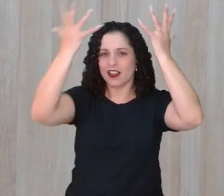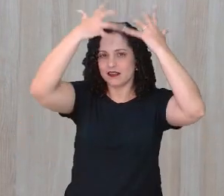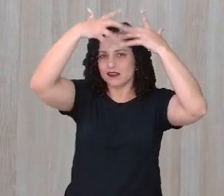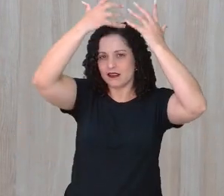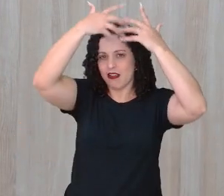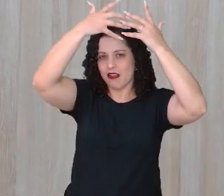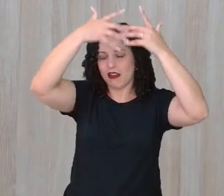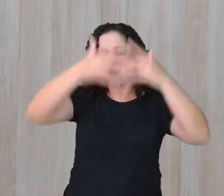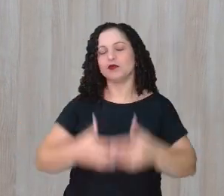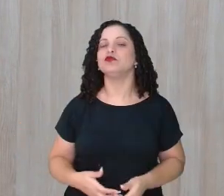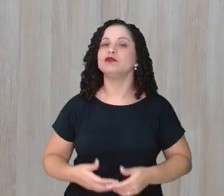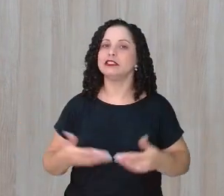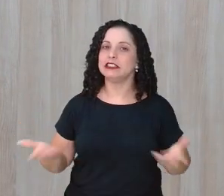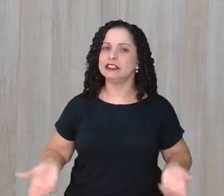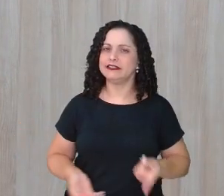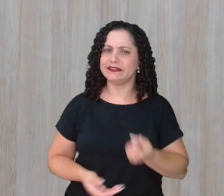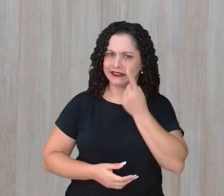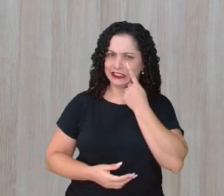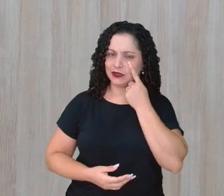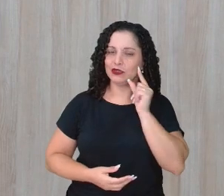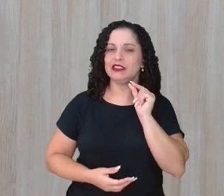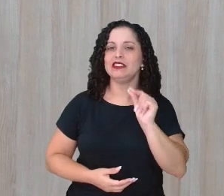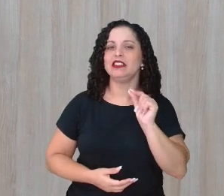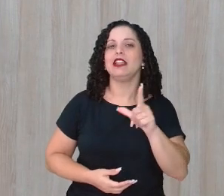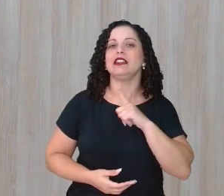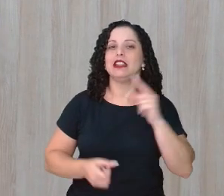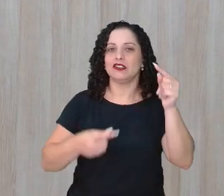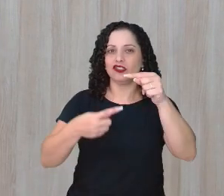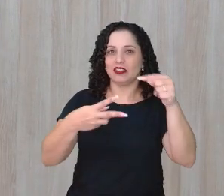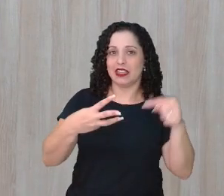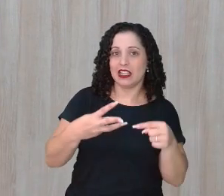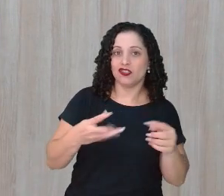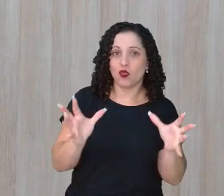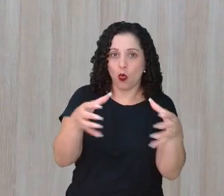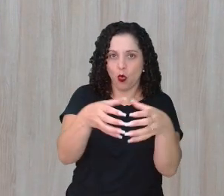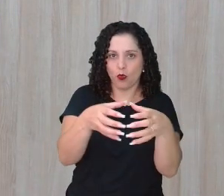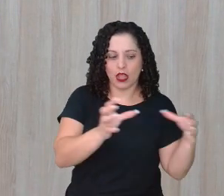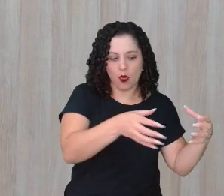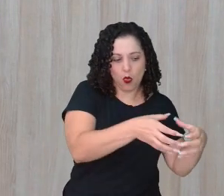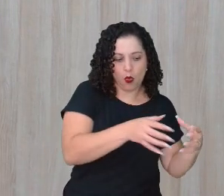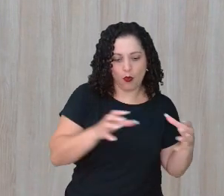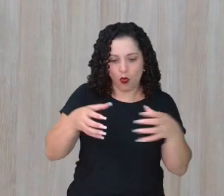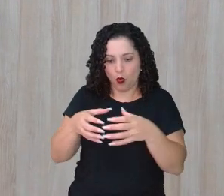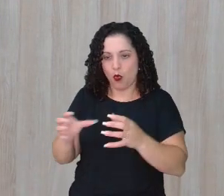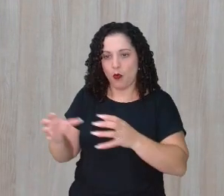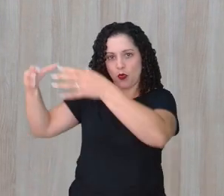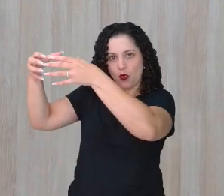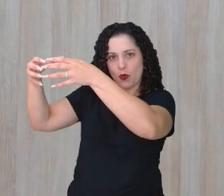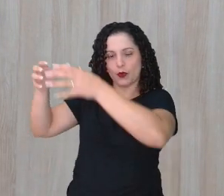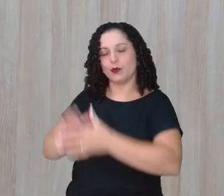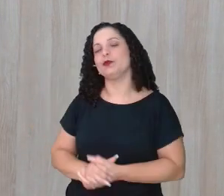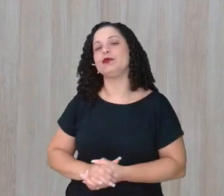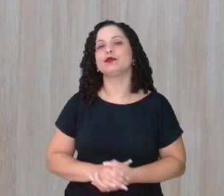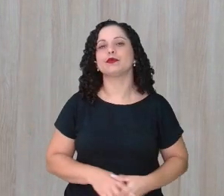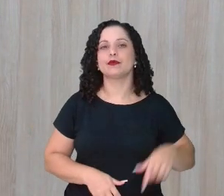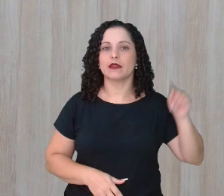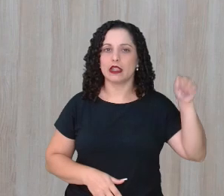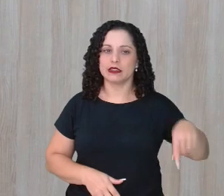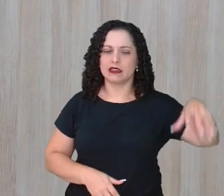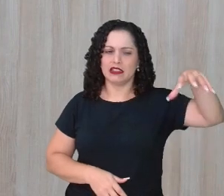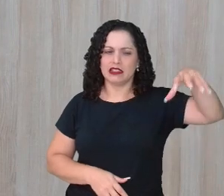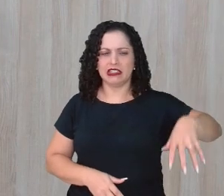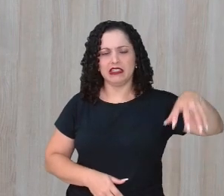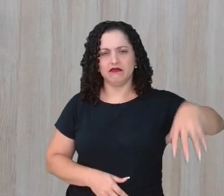aula anterior, e a gente viu que existiam esses três grupos ali políticos. Os girondinos eram formados mais